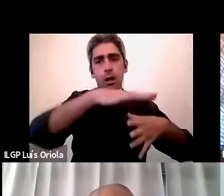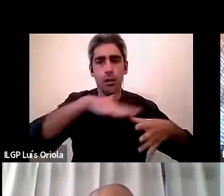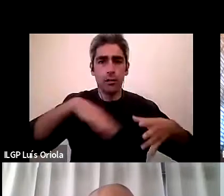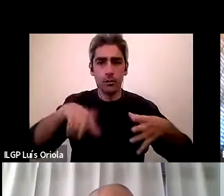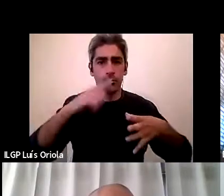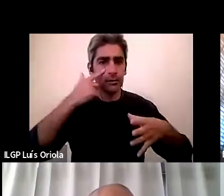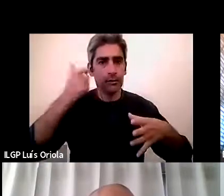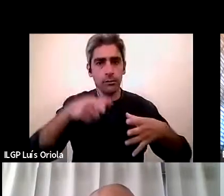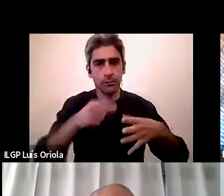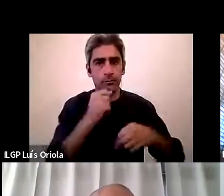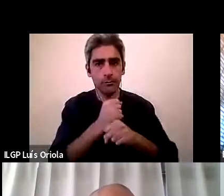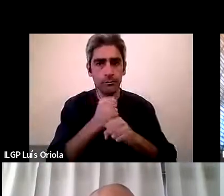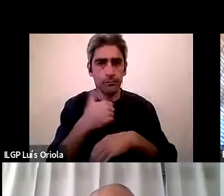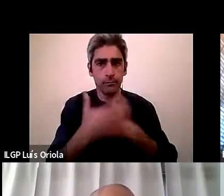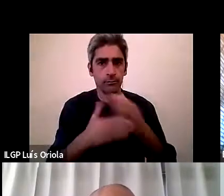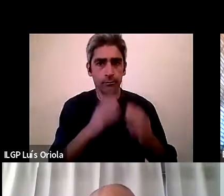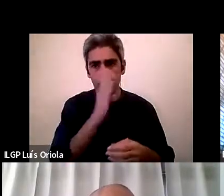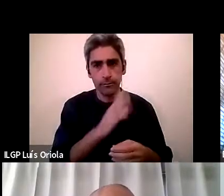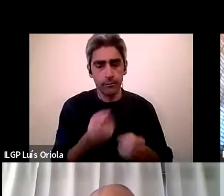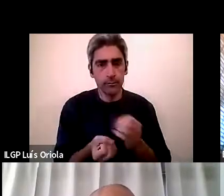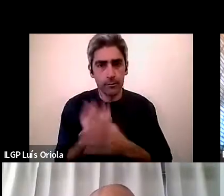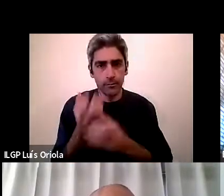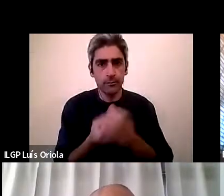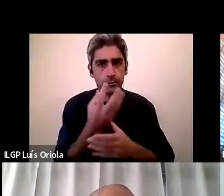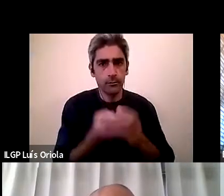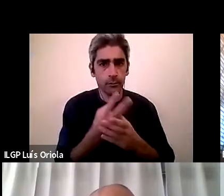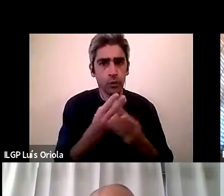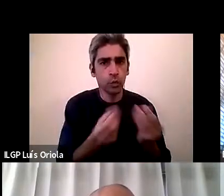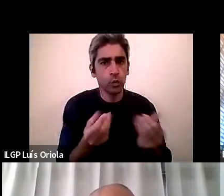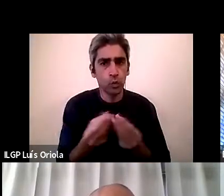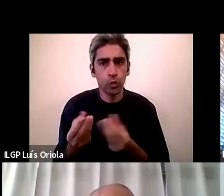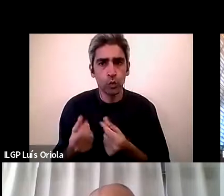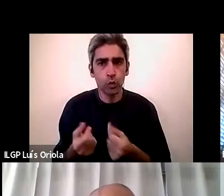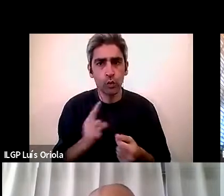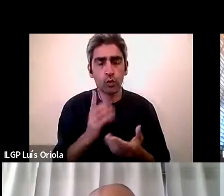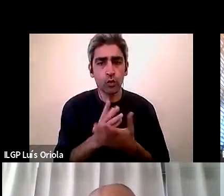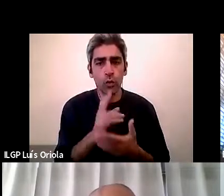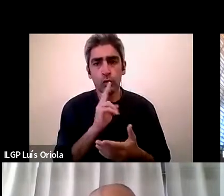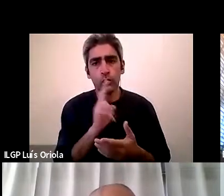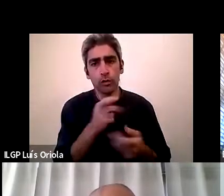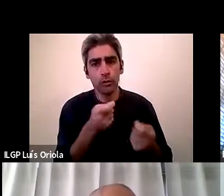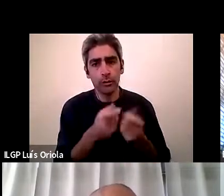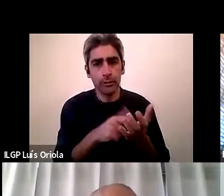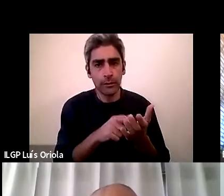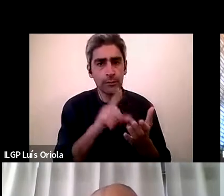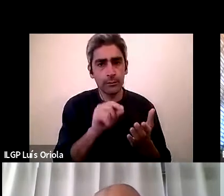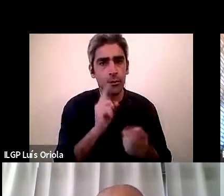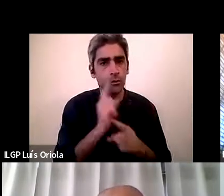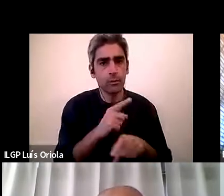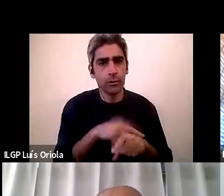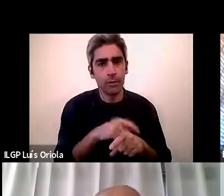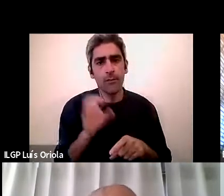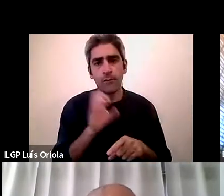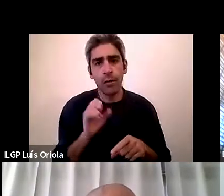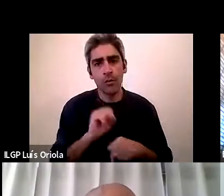desta abordagem à criação de soluções que não só correspondessem às necessidades, mas que fossem e o fizessem de uma